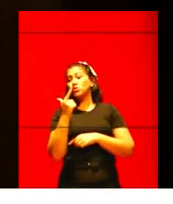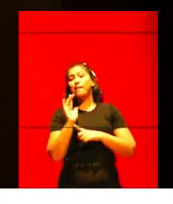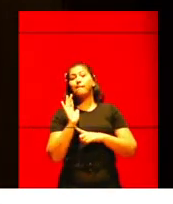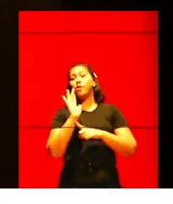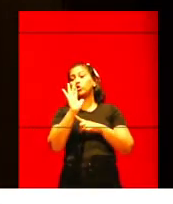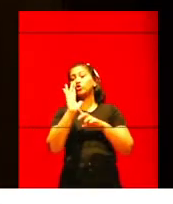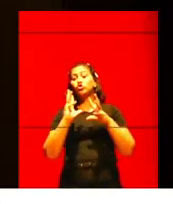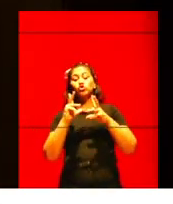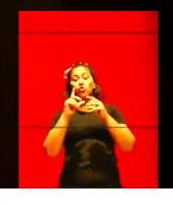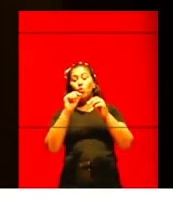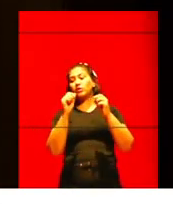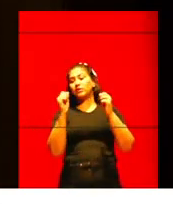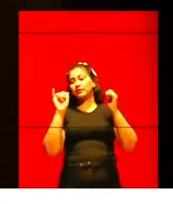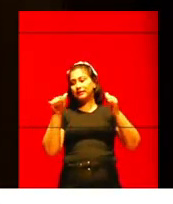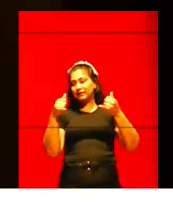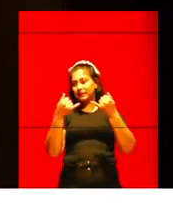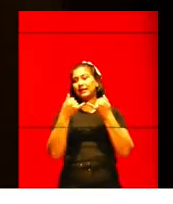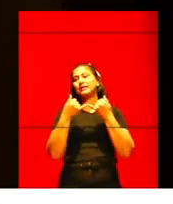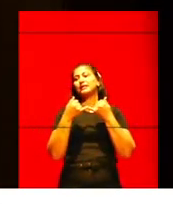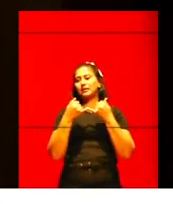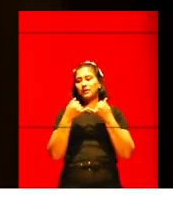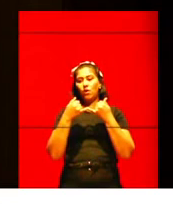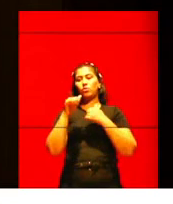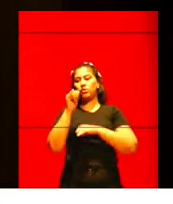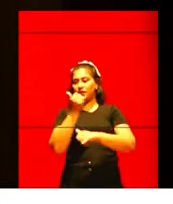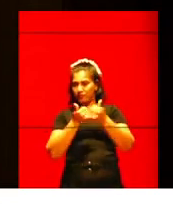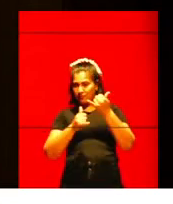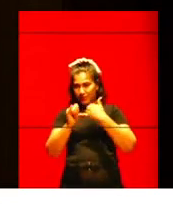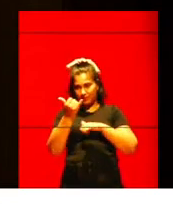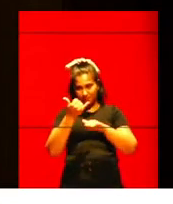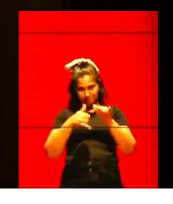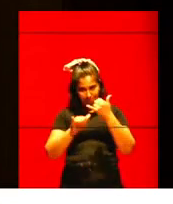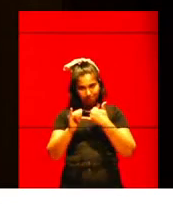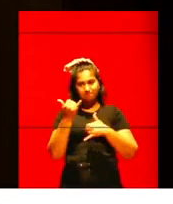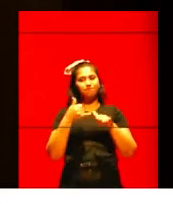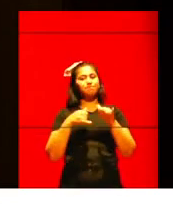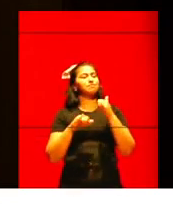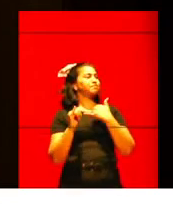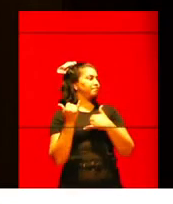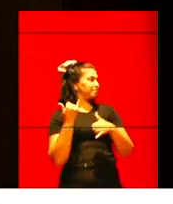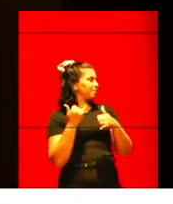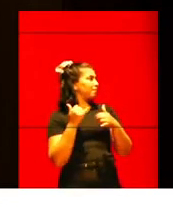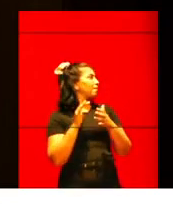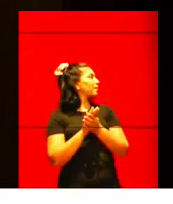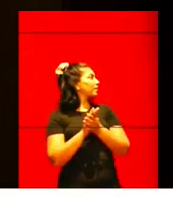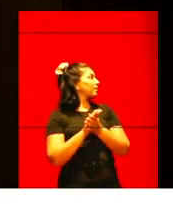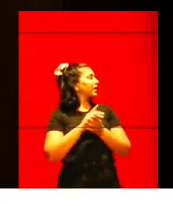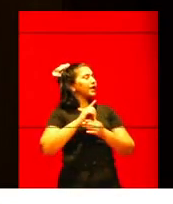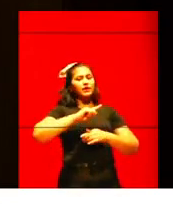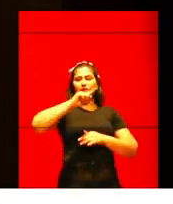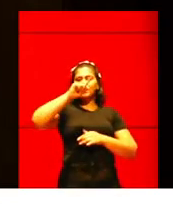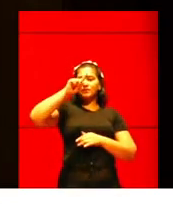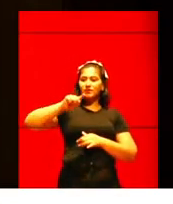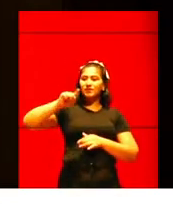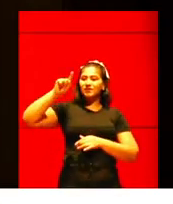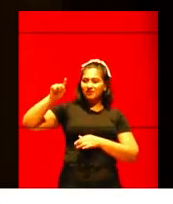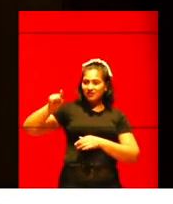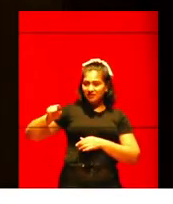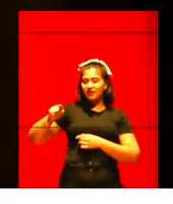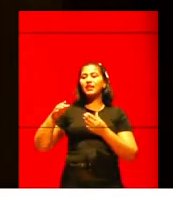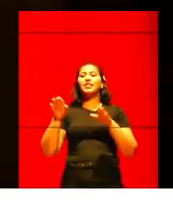as ligações químicas, tá? E mais embaixo, aqueles traços ali, também é a